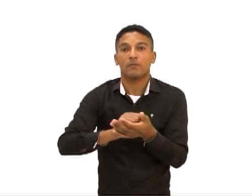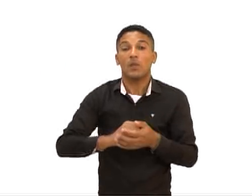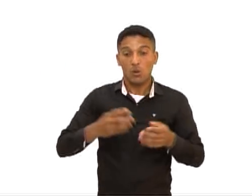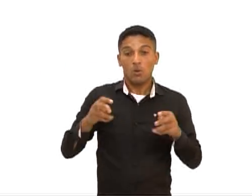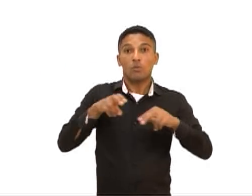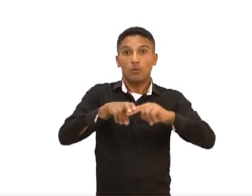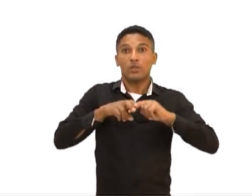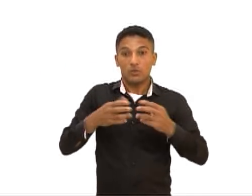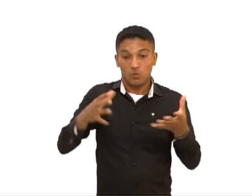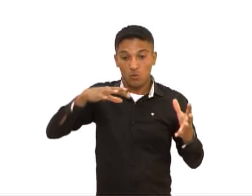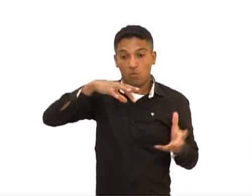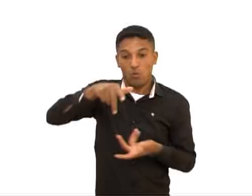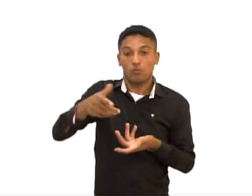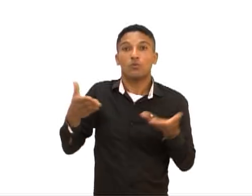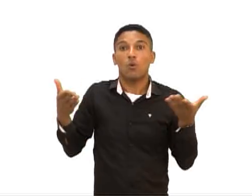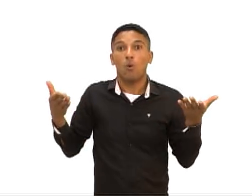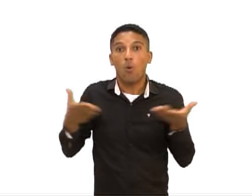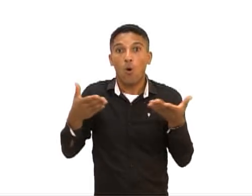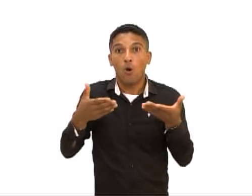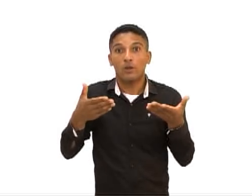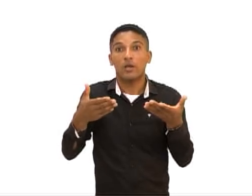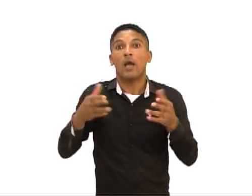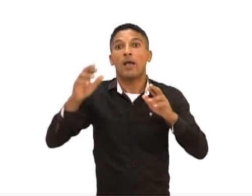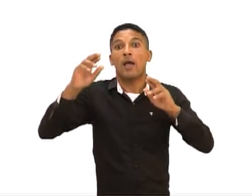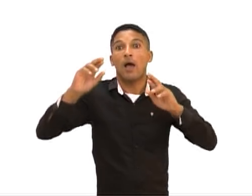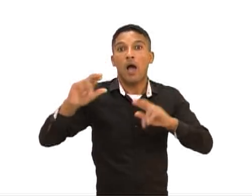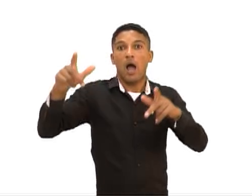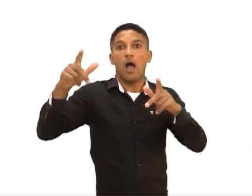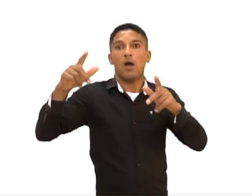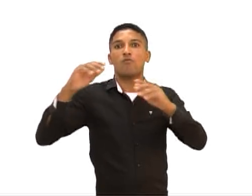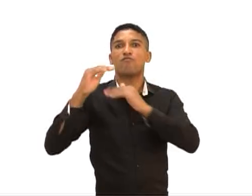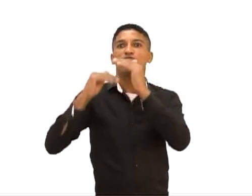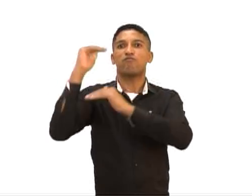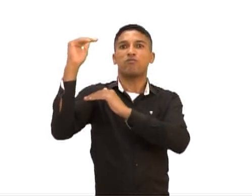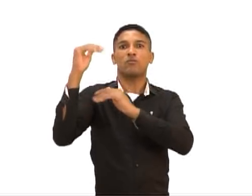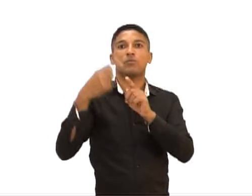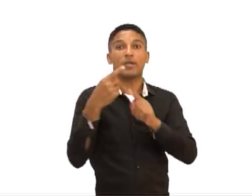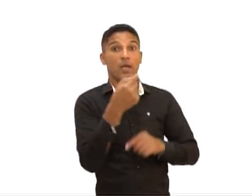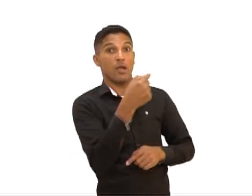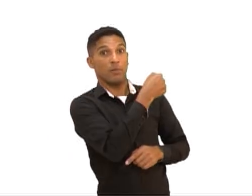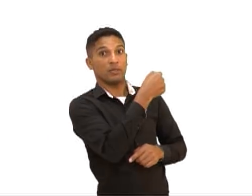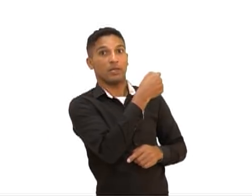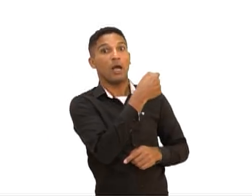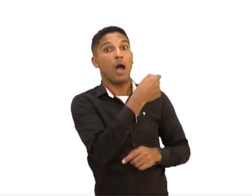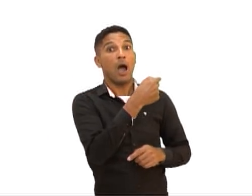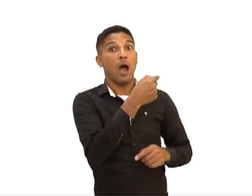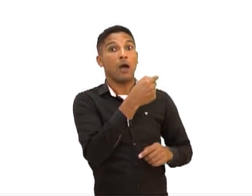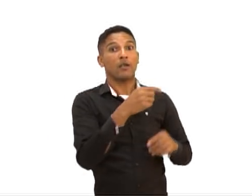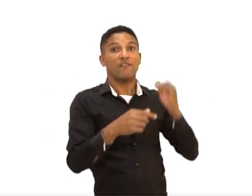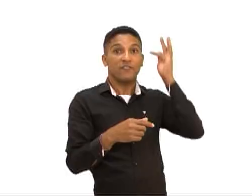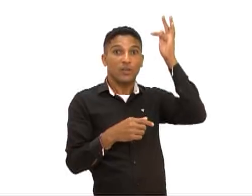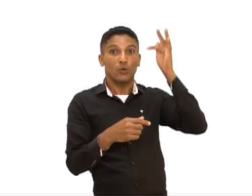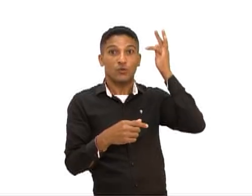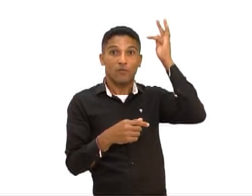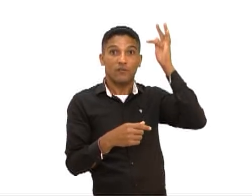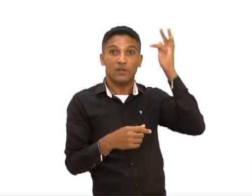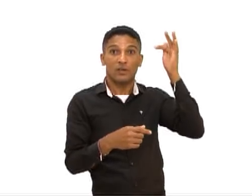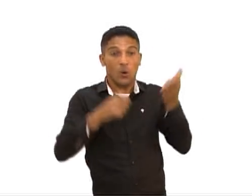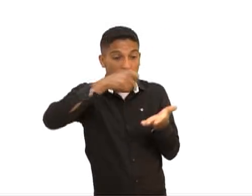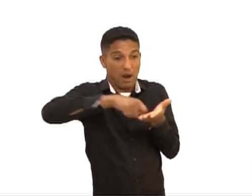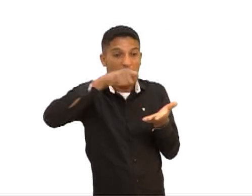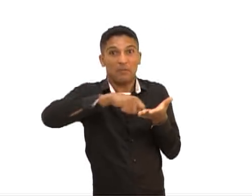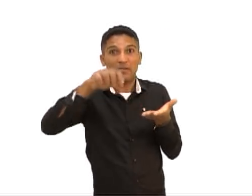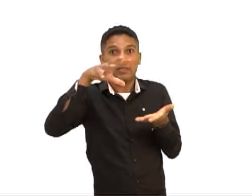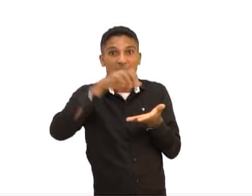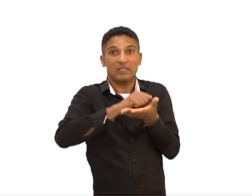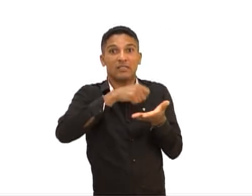que até hoje é calcada nas letras escritas por filósofos da antiga Grécia e Alemanha do século XIX